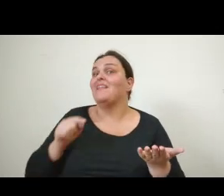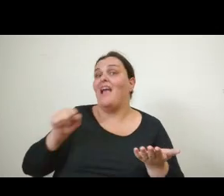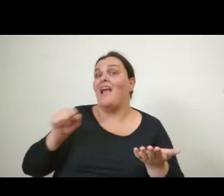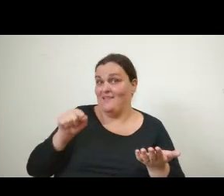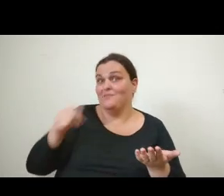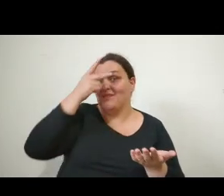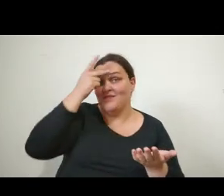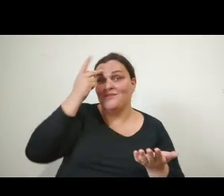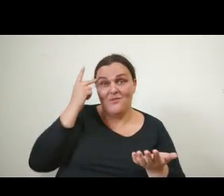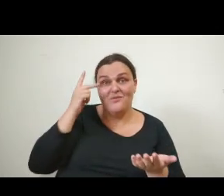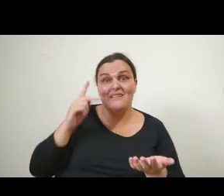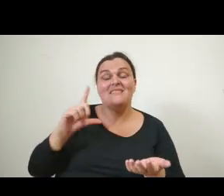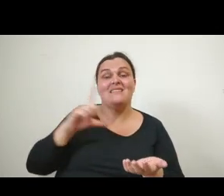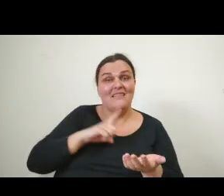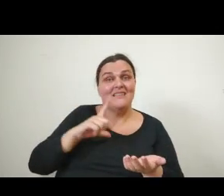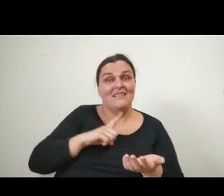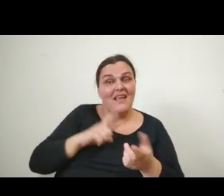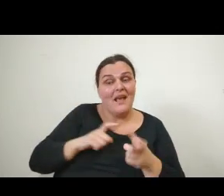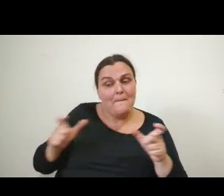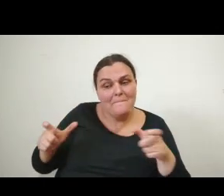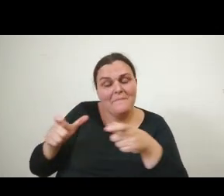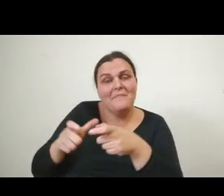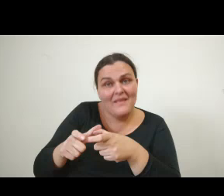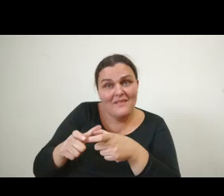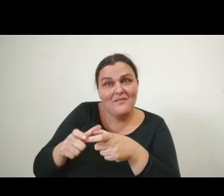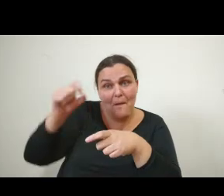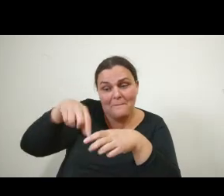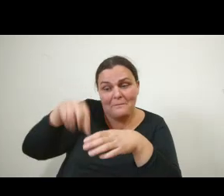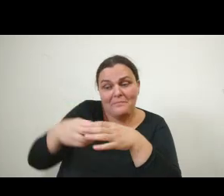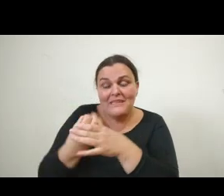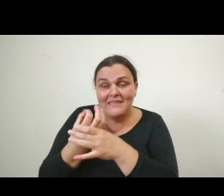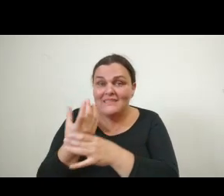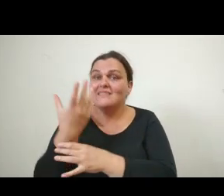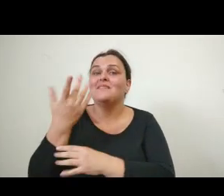que esse pequeno agricultor tem para se adaptar às mudanças.